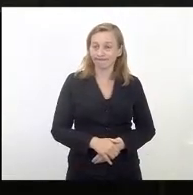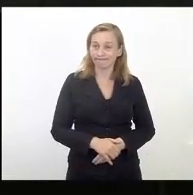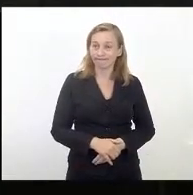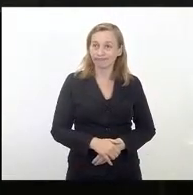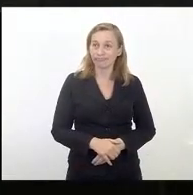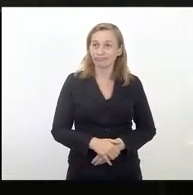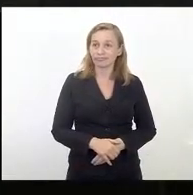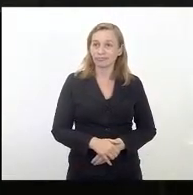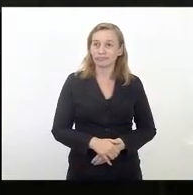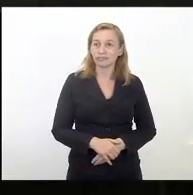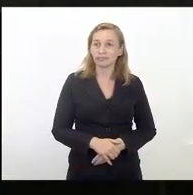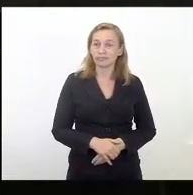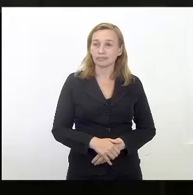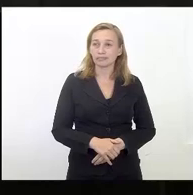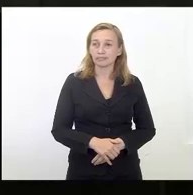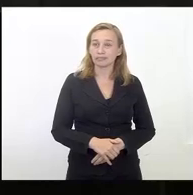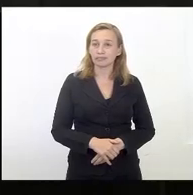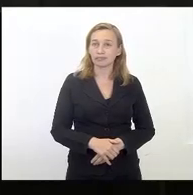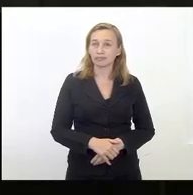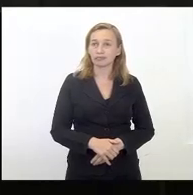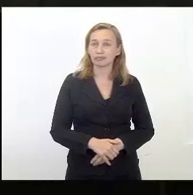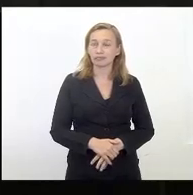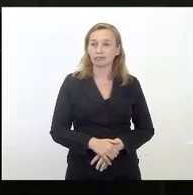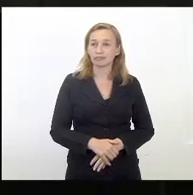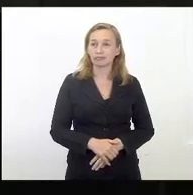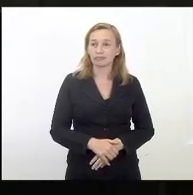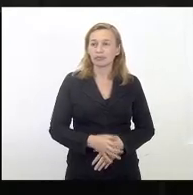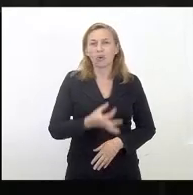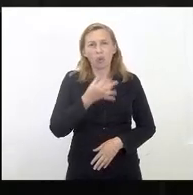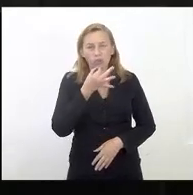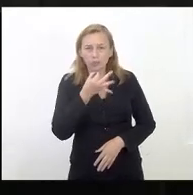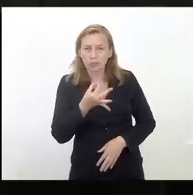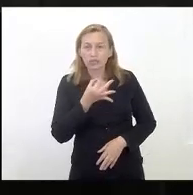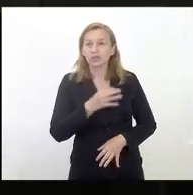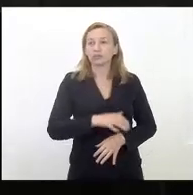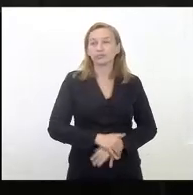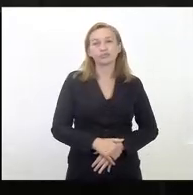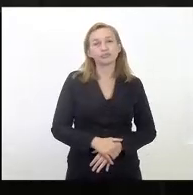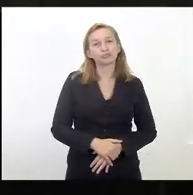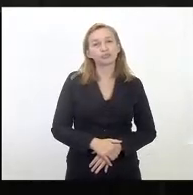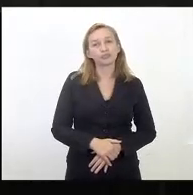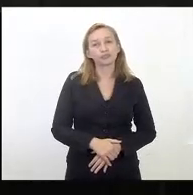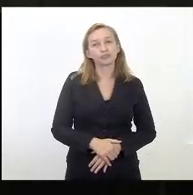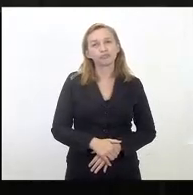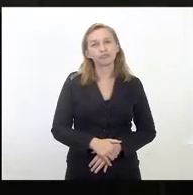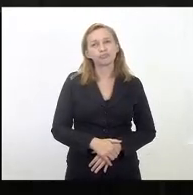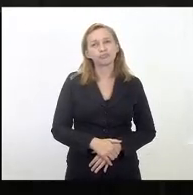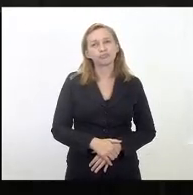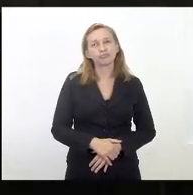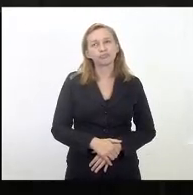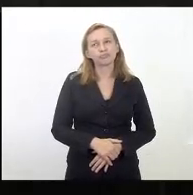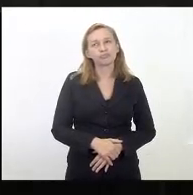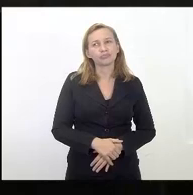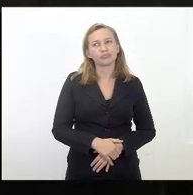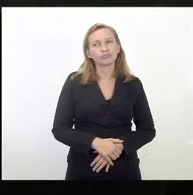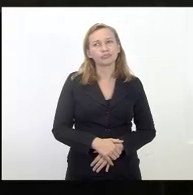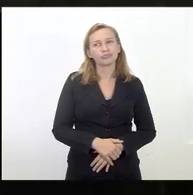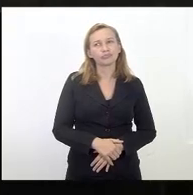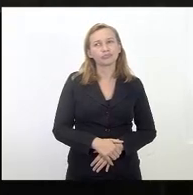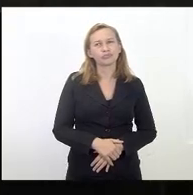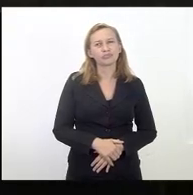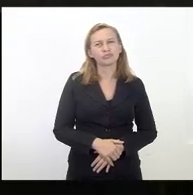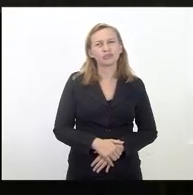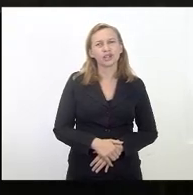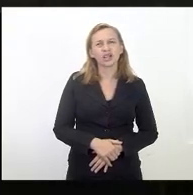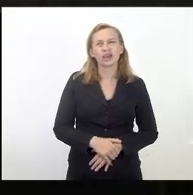públicos hora tem um argumento mas tão é à tona crônico